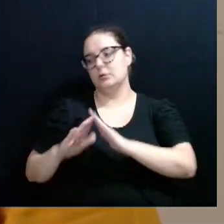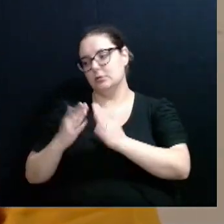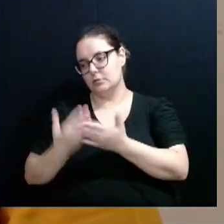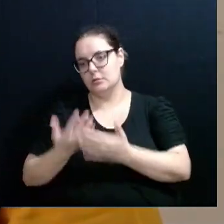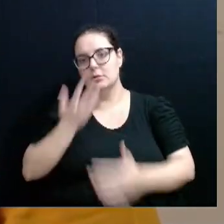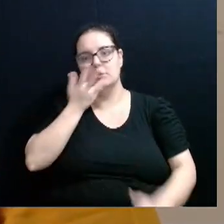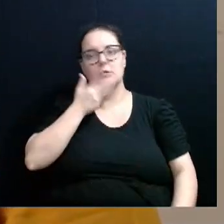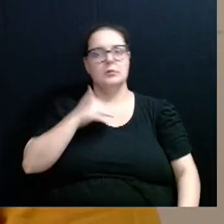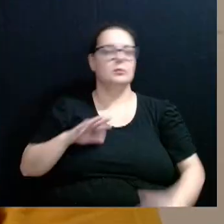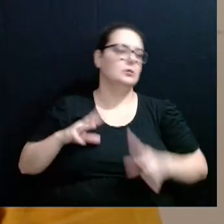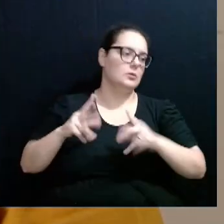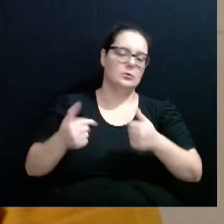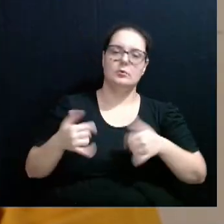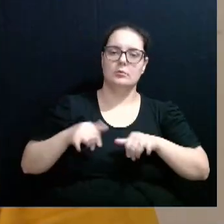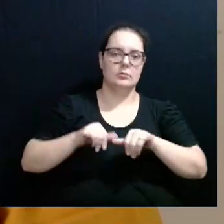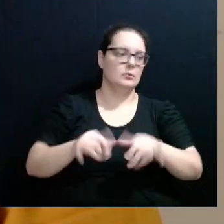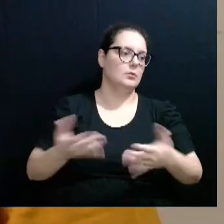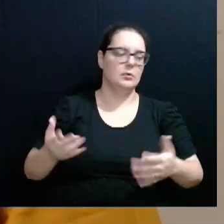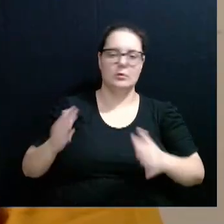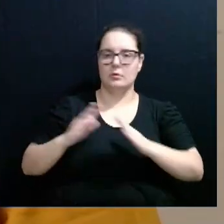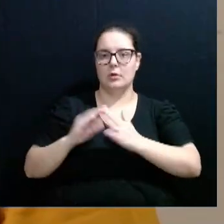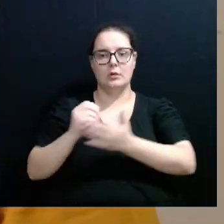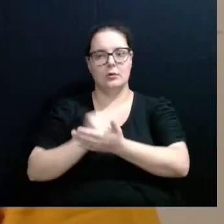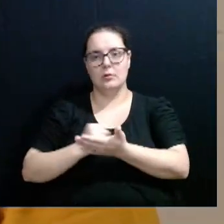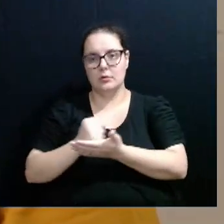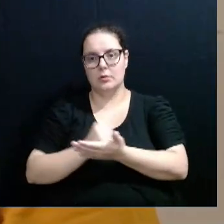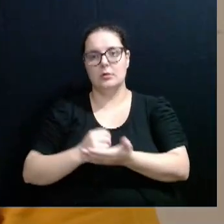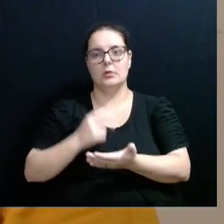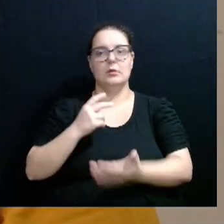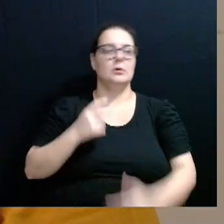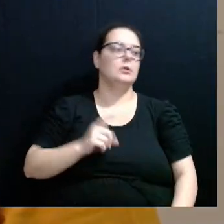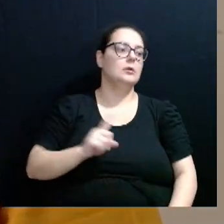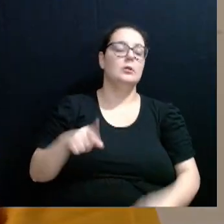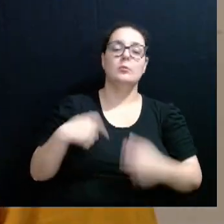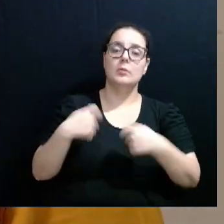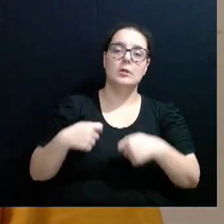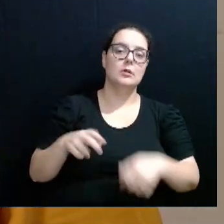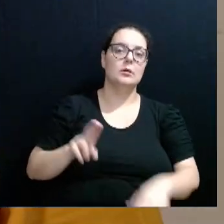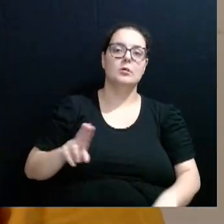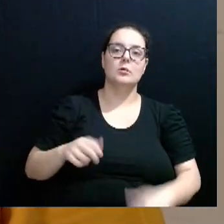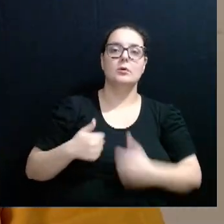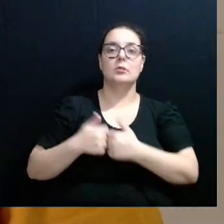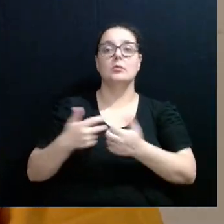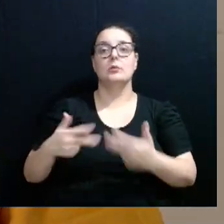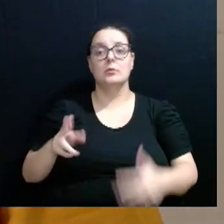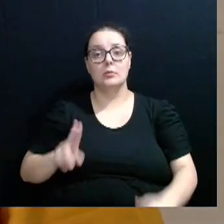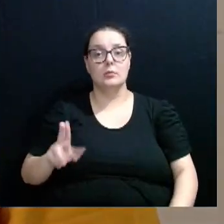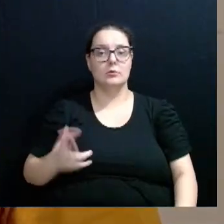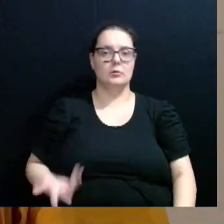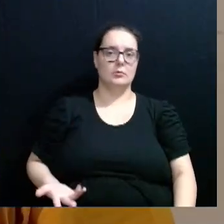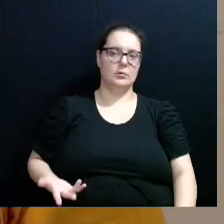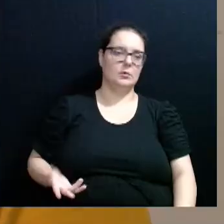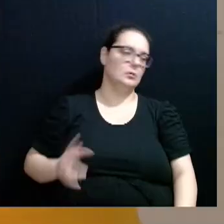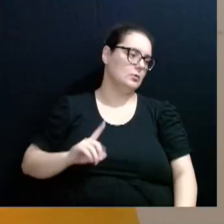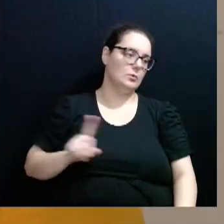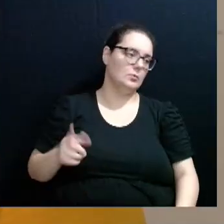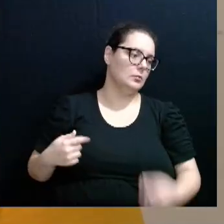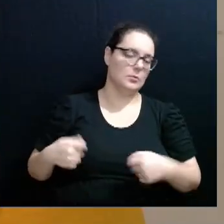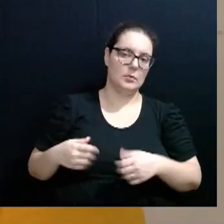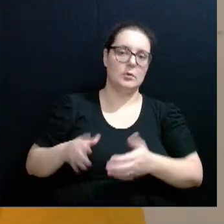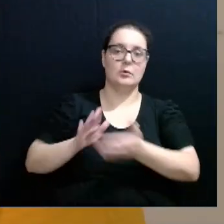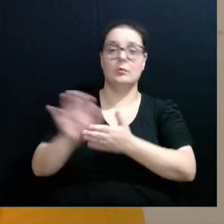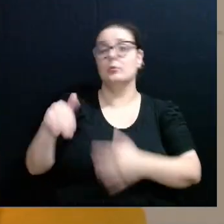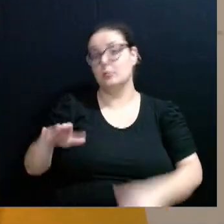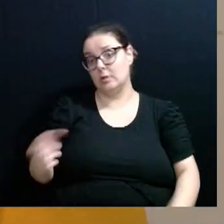resto, mercado, farmácia, né? Sem precisar utilizar um transporte público e ter mais um custo, além do que elas já